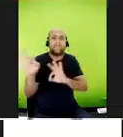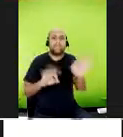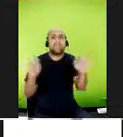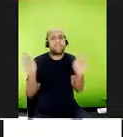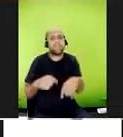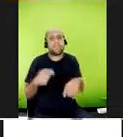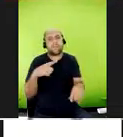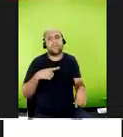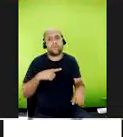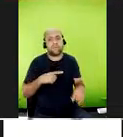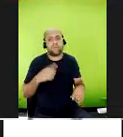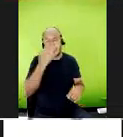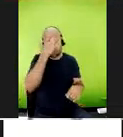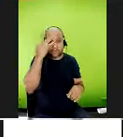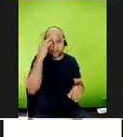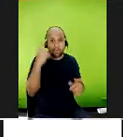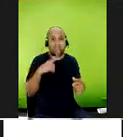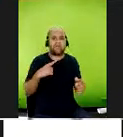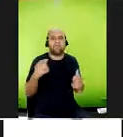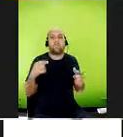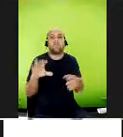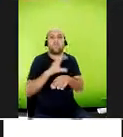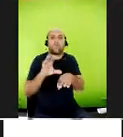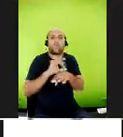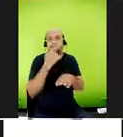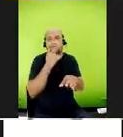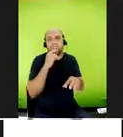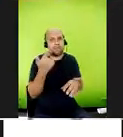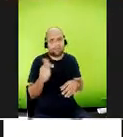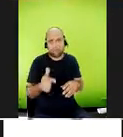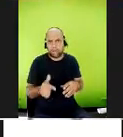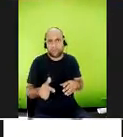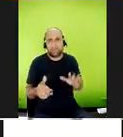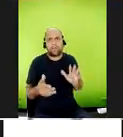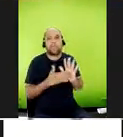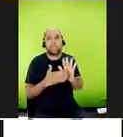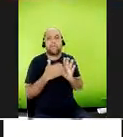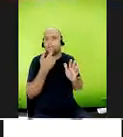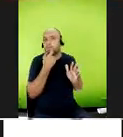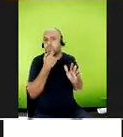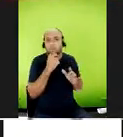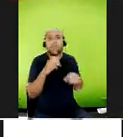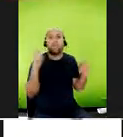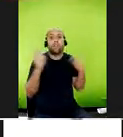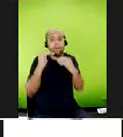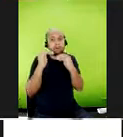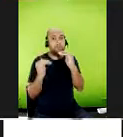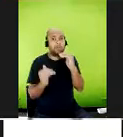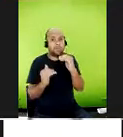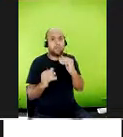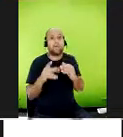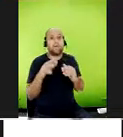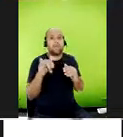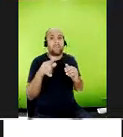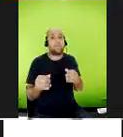para aquelas pessoas que não tiveram grana para fazer o curso de inglês tem programa de idioma então o que que eu posso baixar a minha régua para